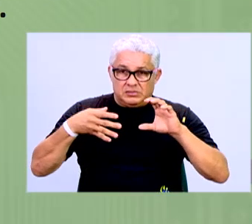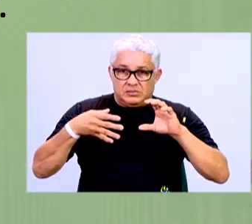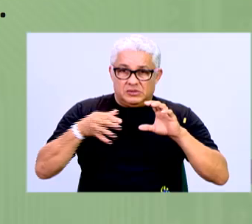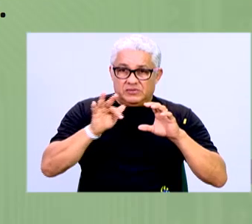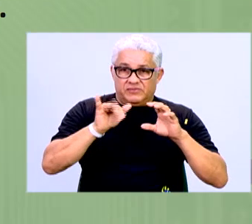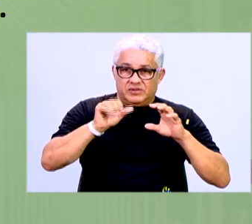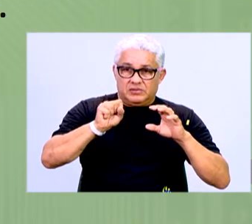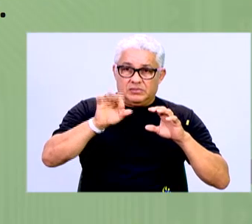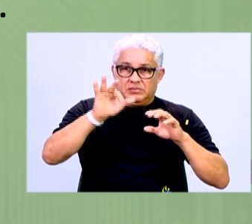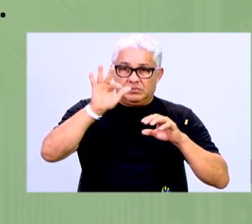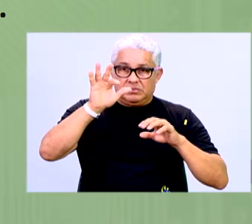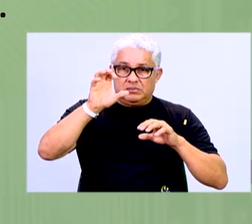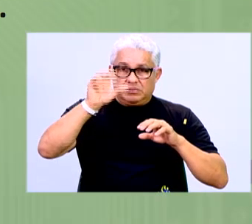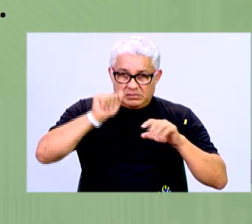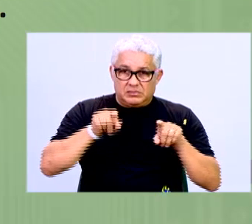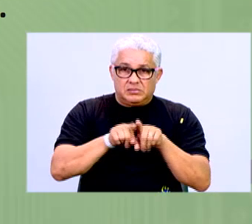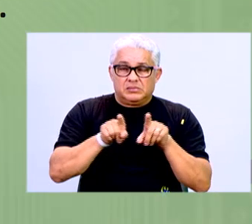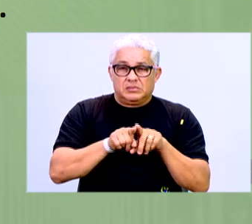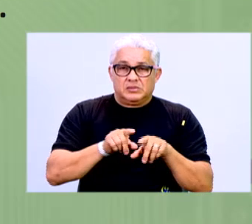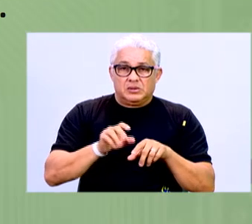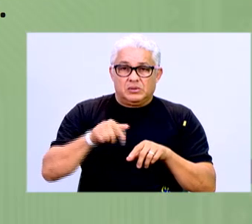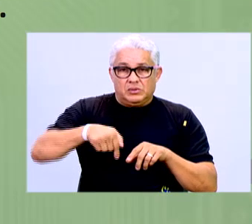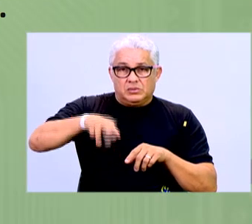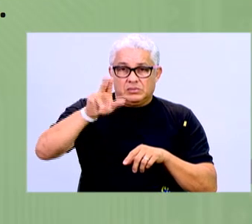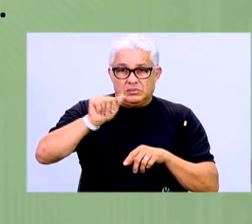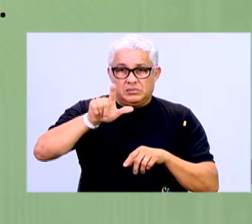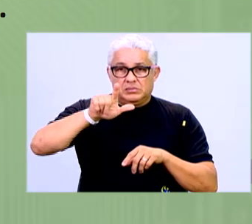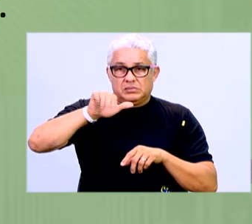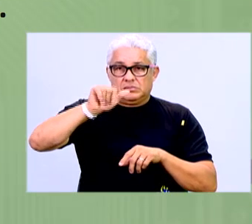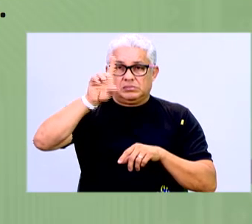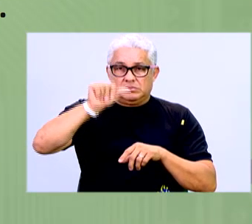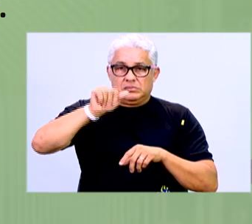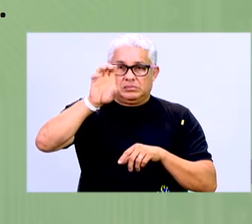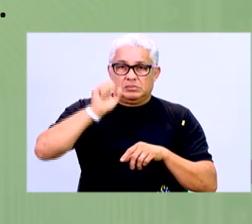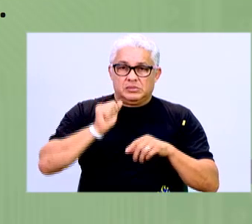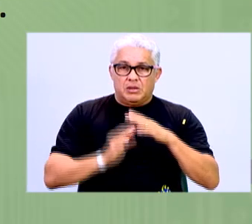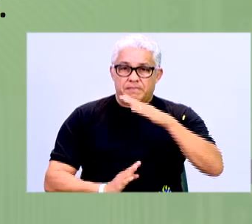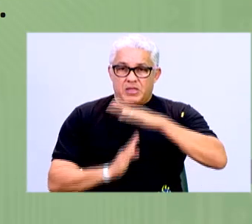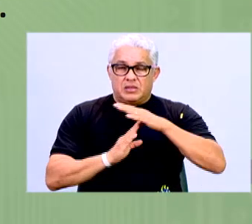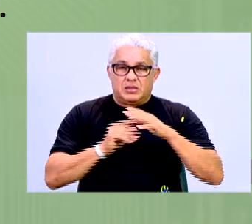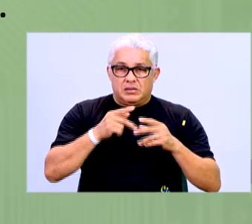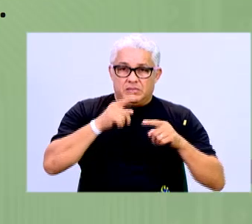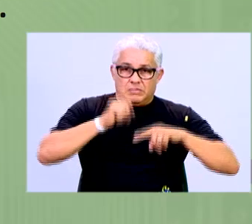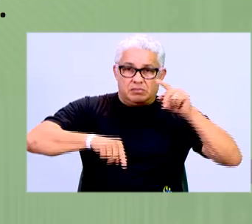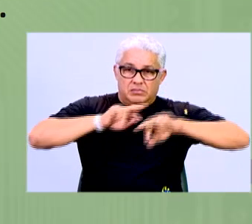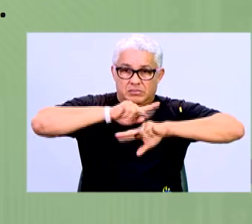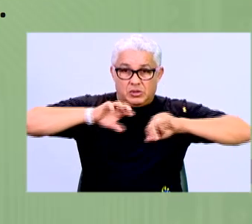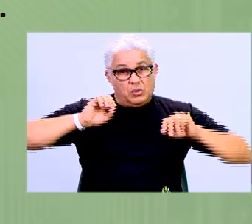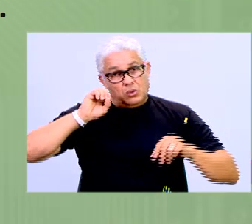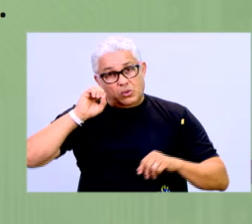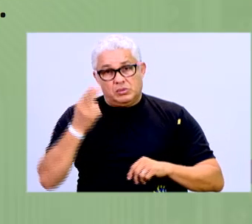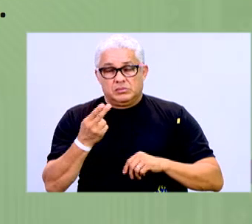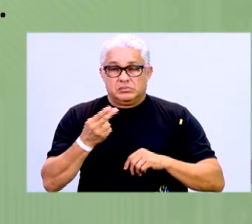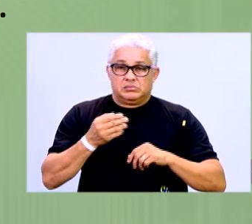física ou um fator de qualidade que limita um produto ou um processo.